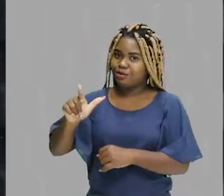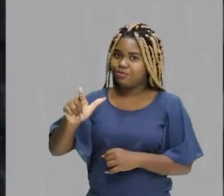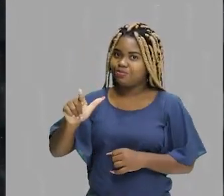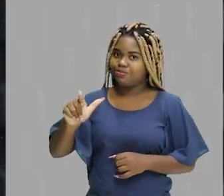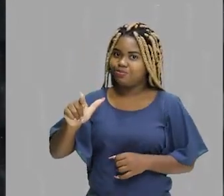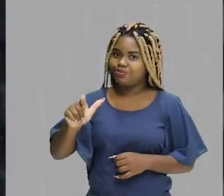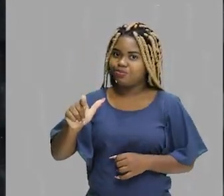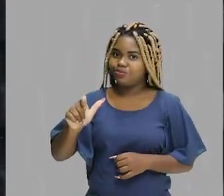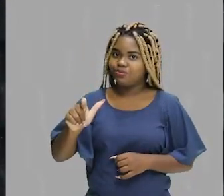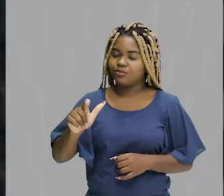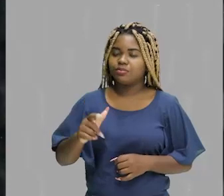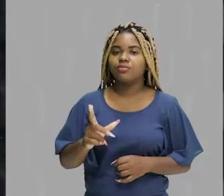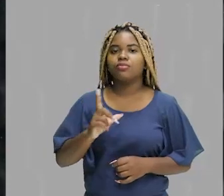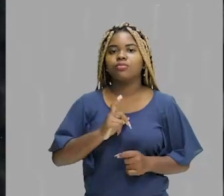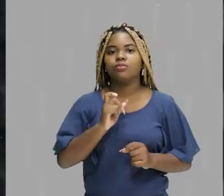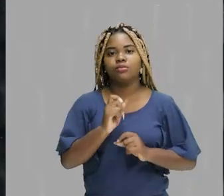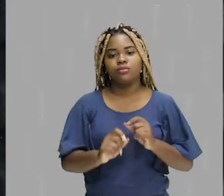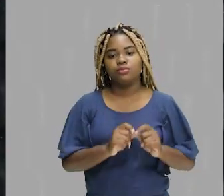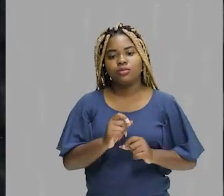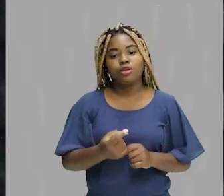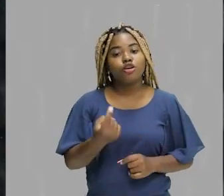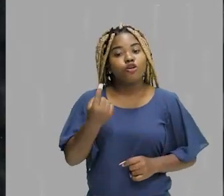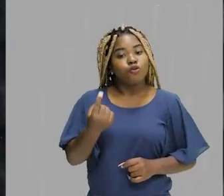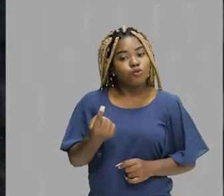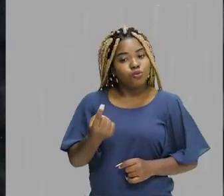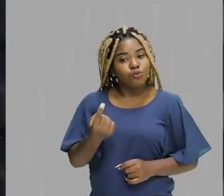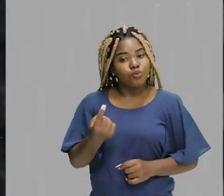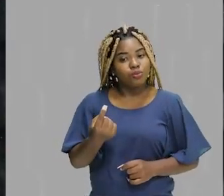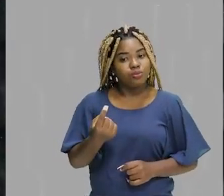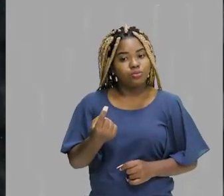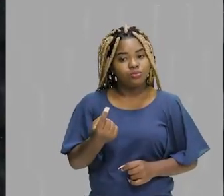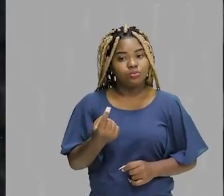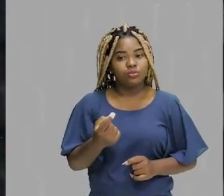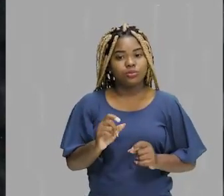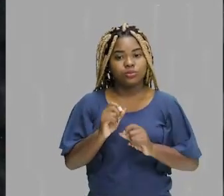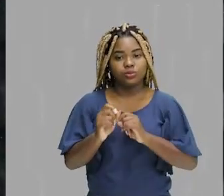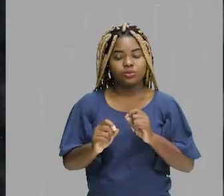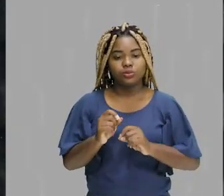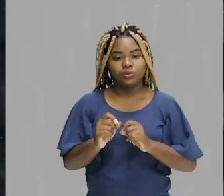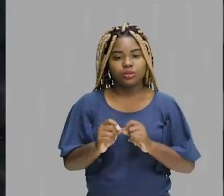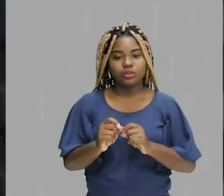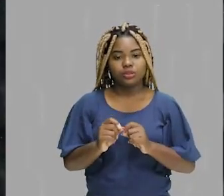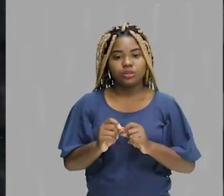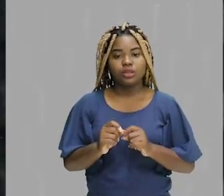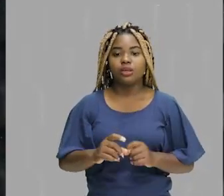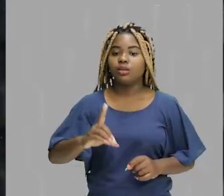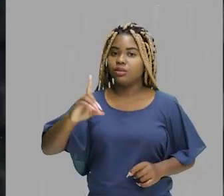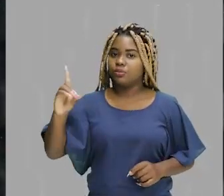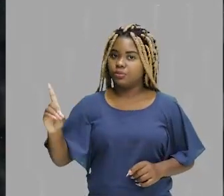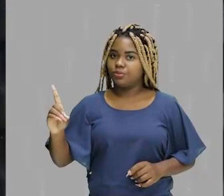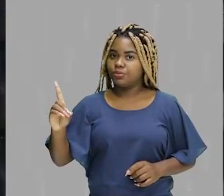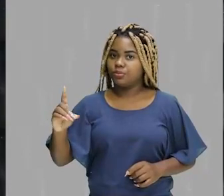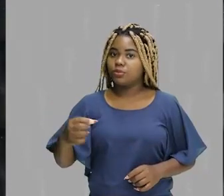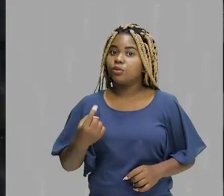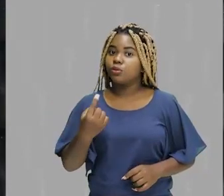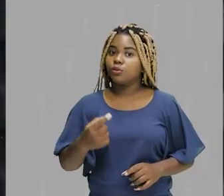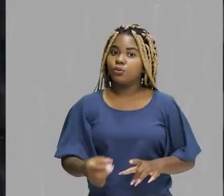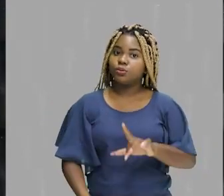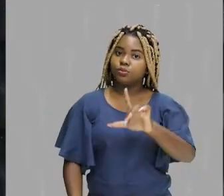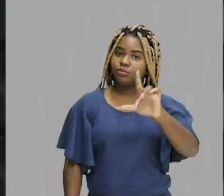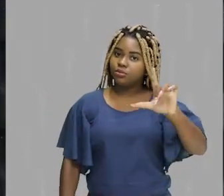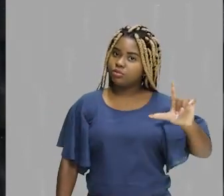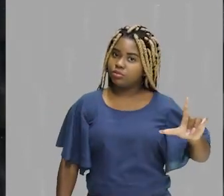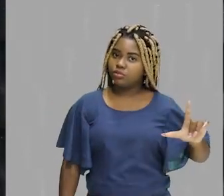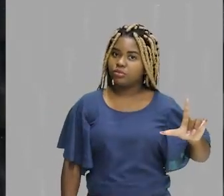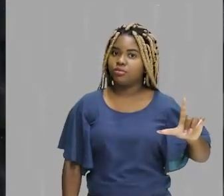só, eu vou ter um destrógeno e vou ter um levógeno, certo? O